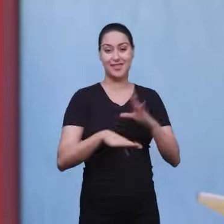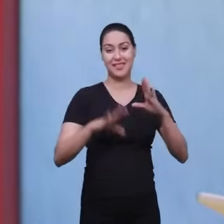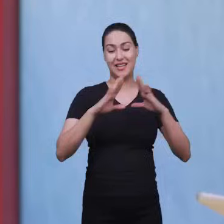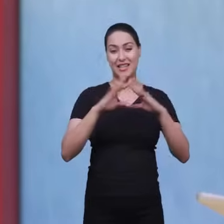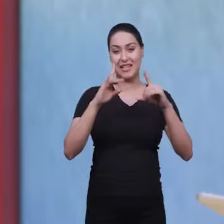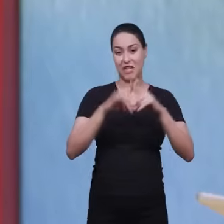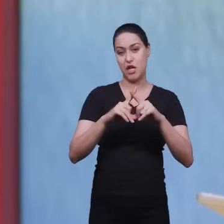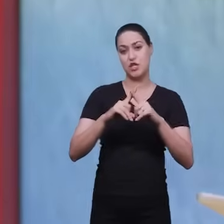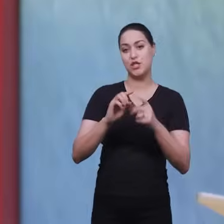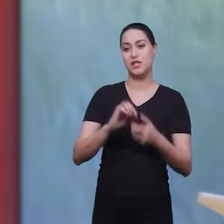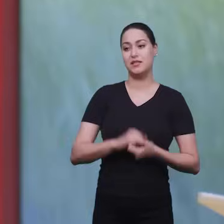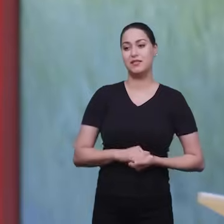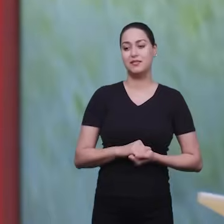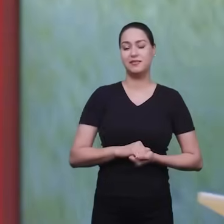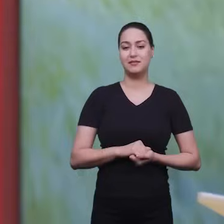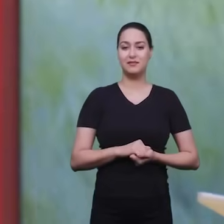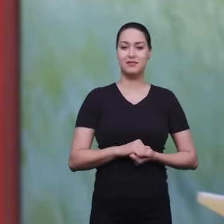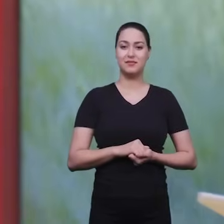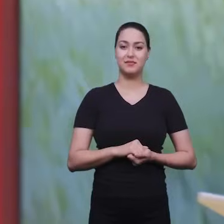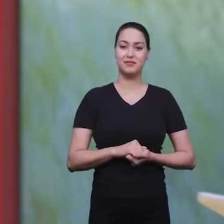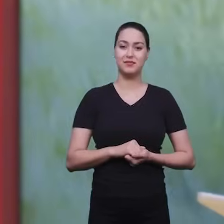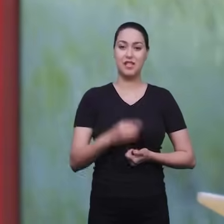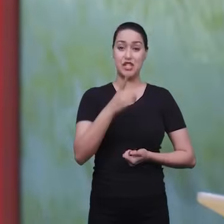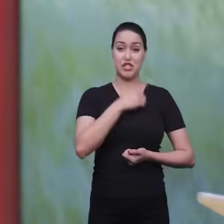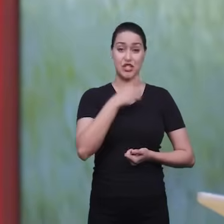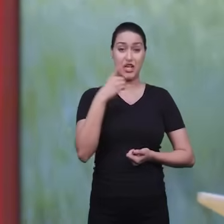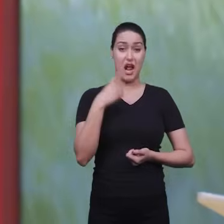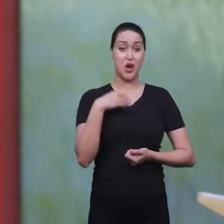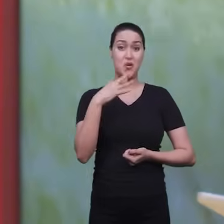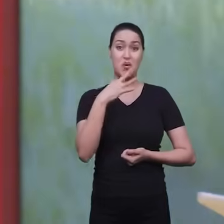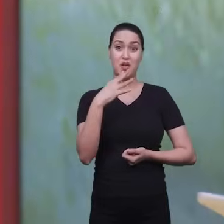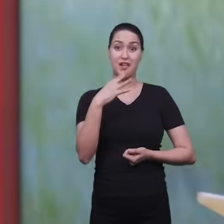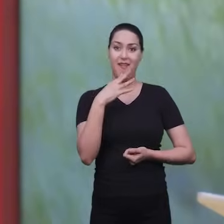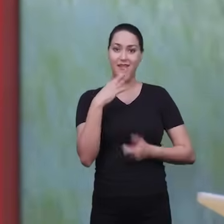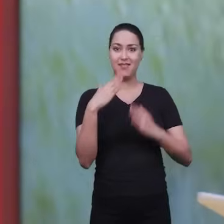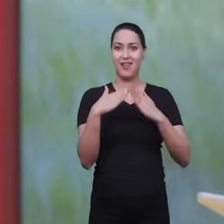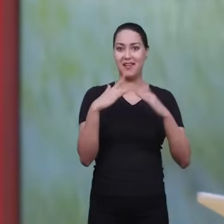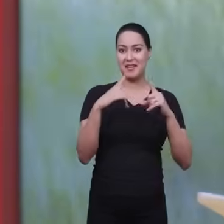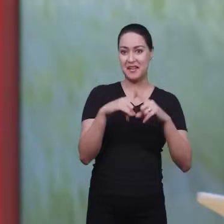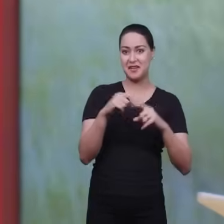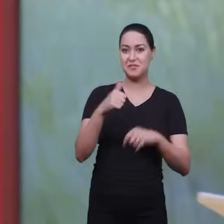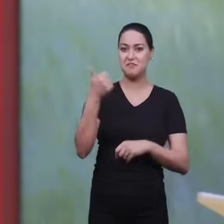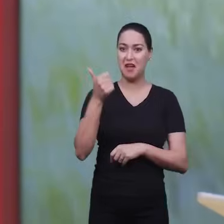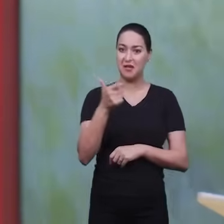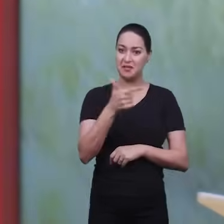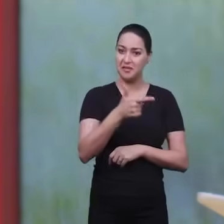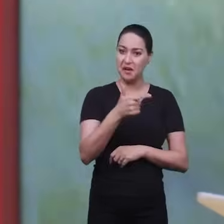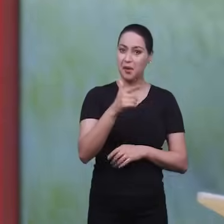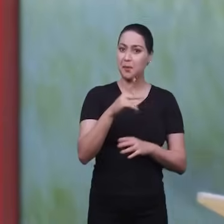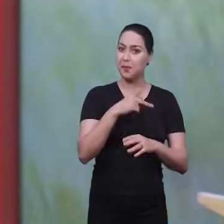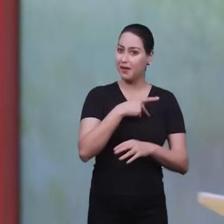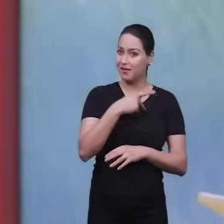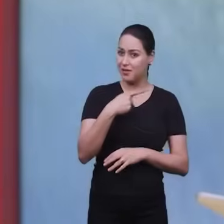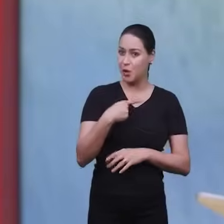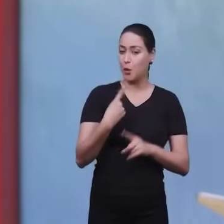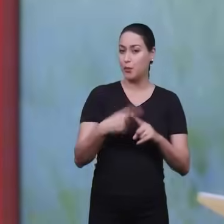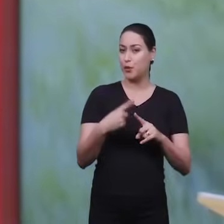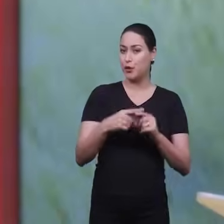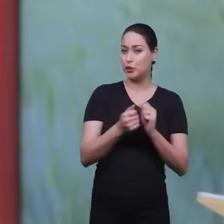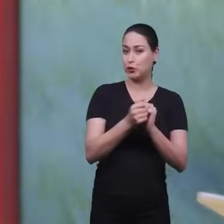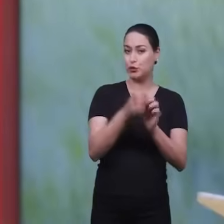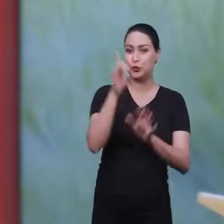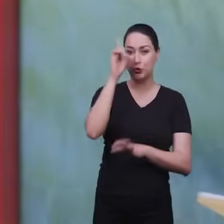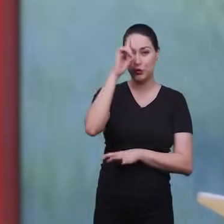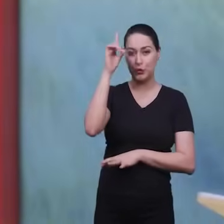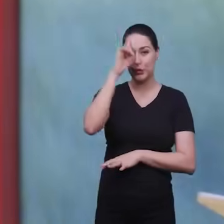diácono nós temos que saber onde diácono ele conhece a igreja mais do que o pastor sim porque tá ali com rebanho ali